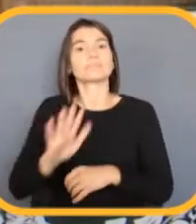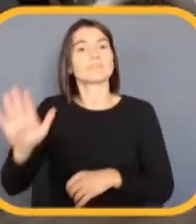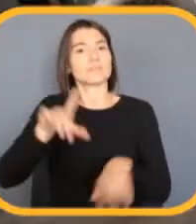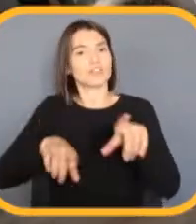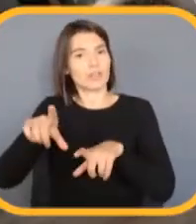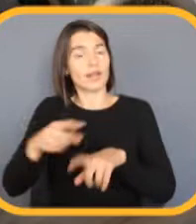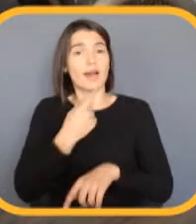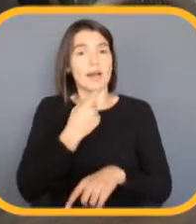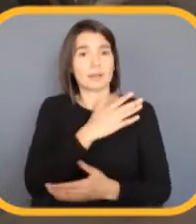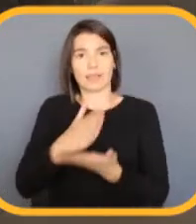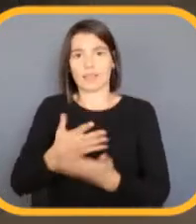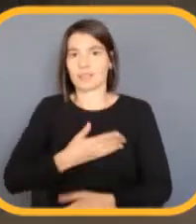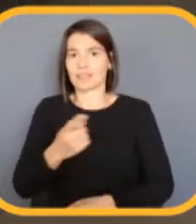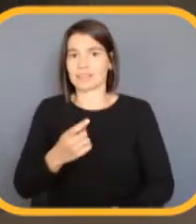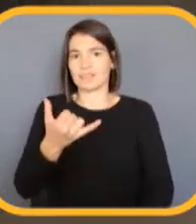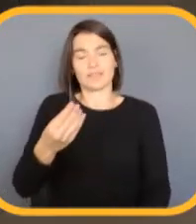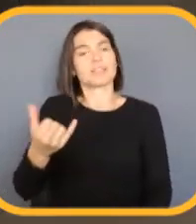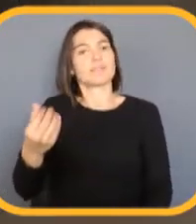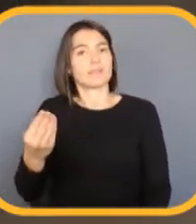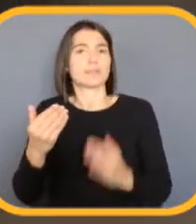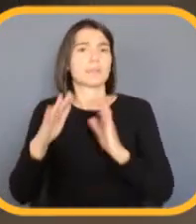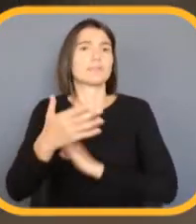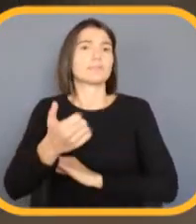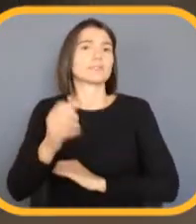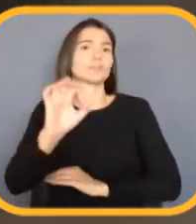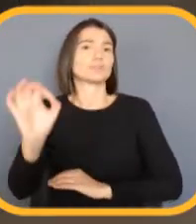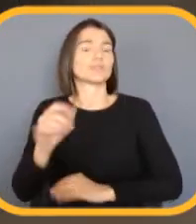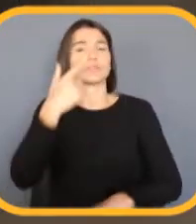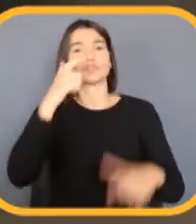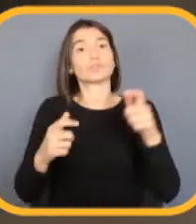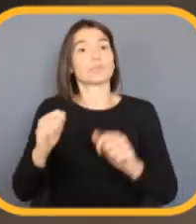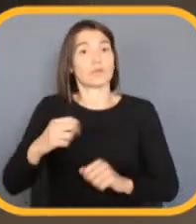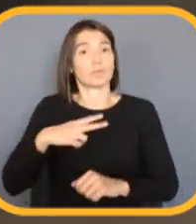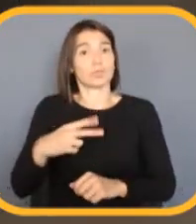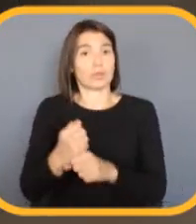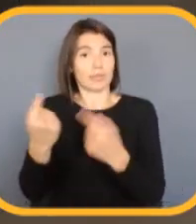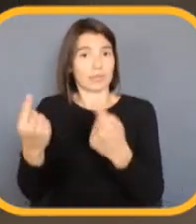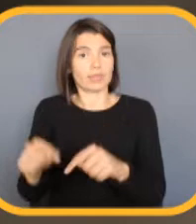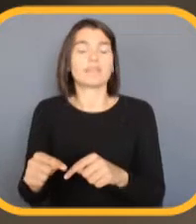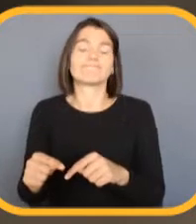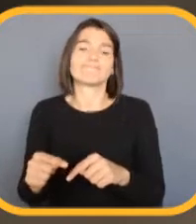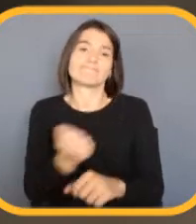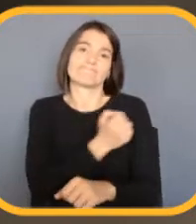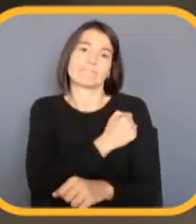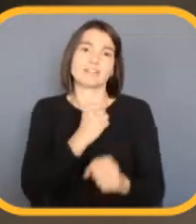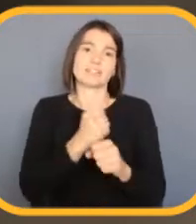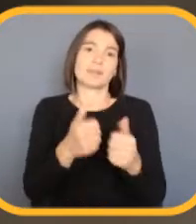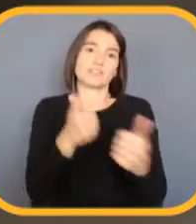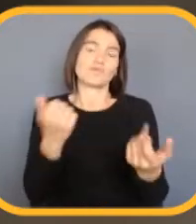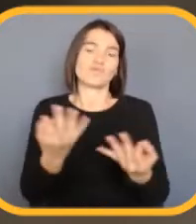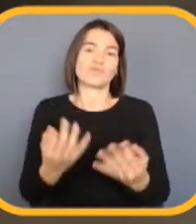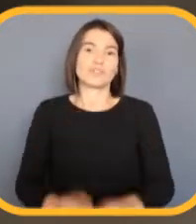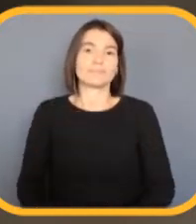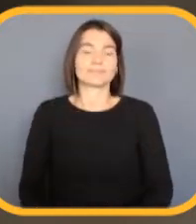durante a pandemia. De acordo com o Instituto Nacional de Estatísticas, de abril a dezembro de 2020, mais de 15% da